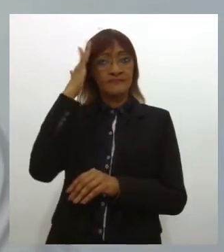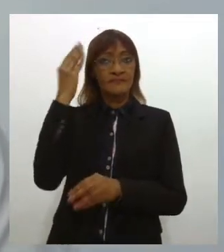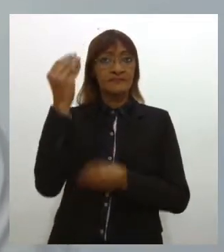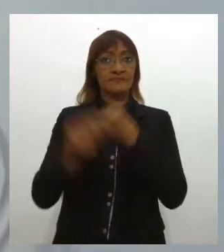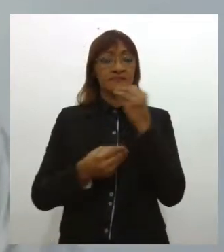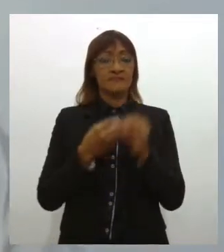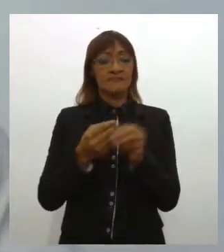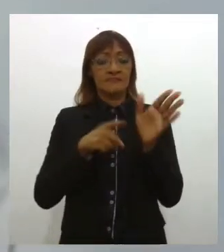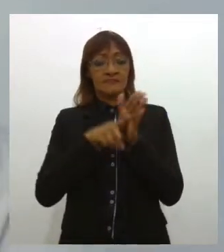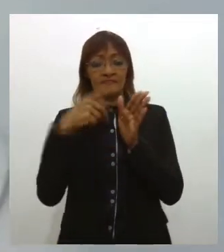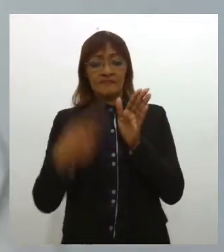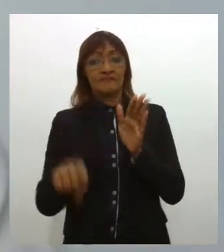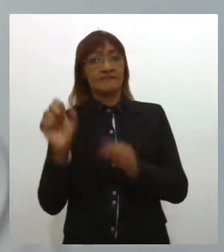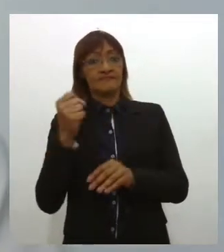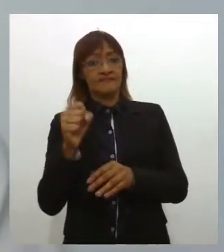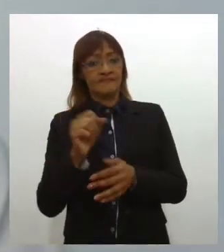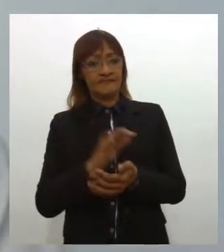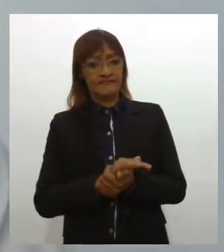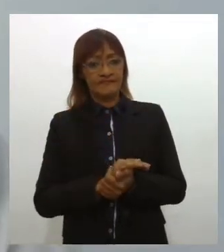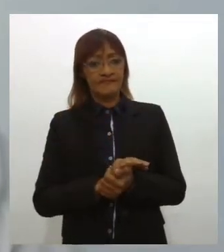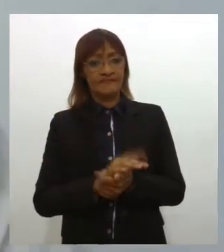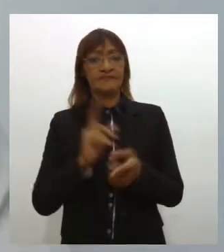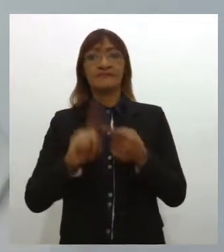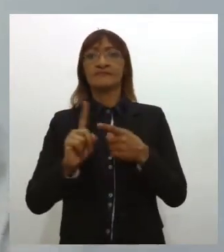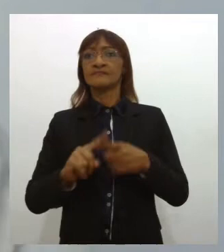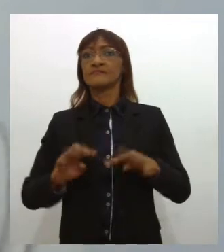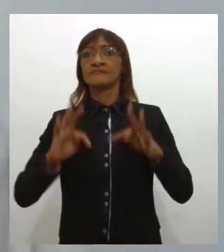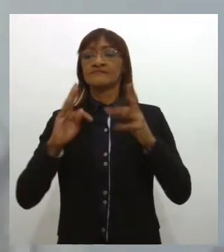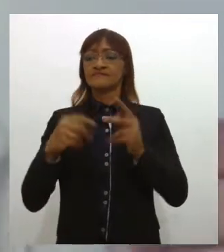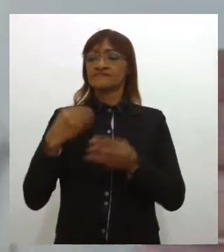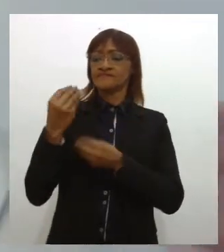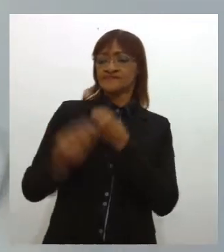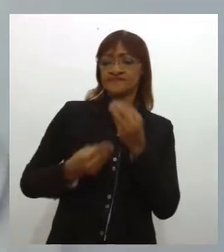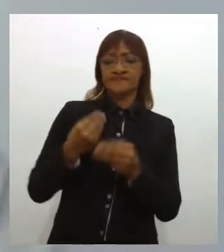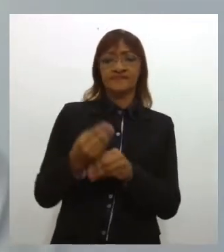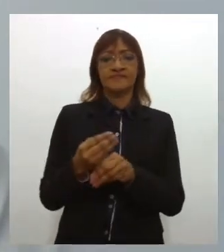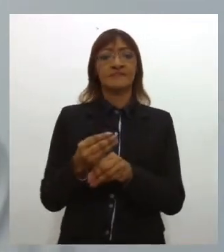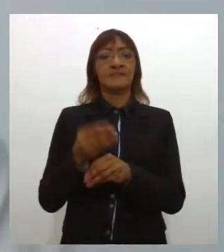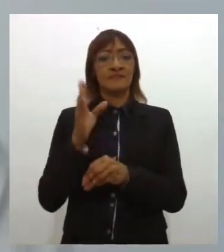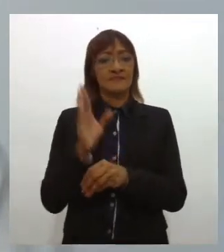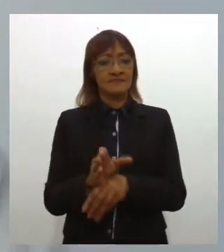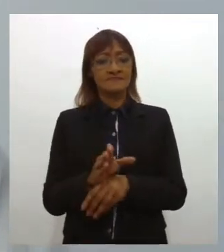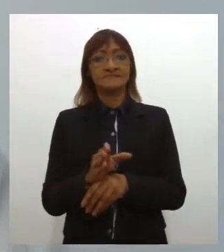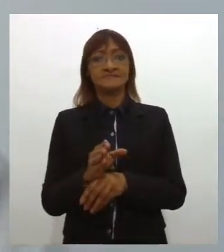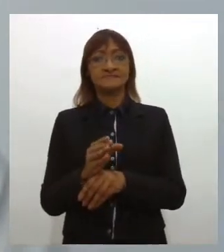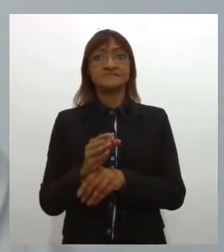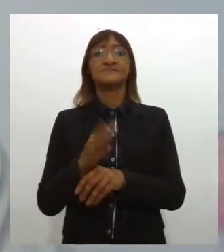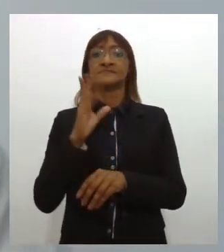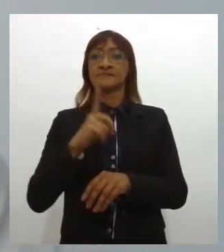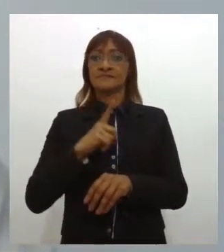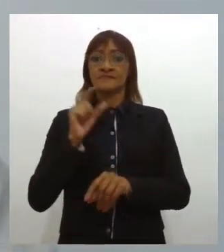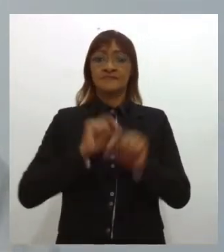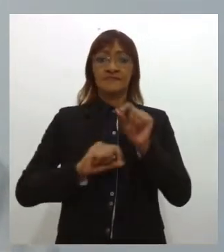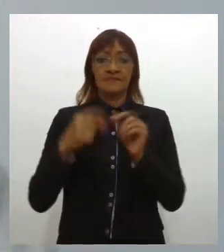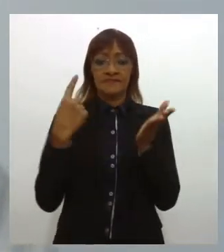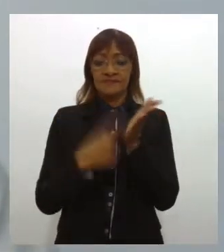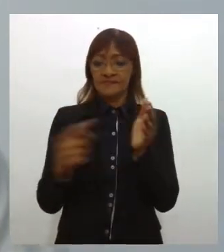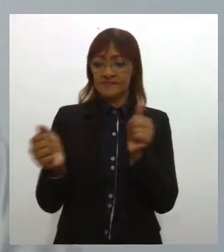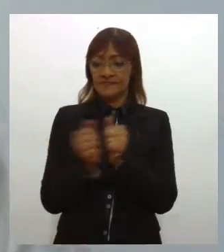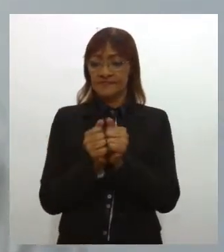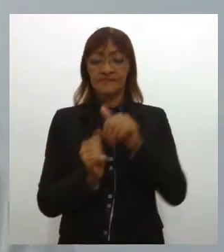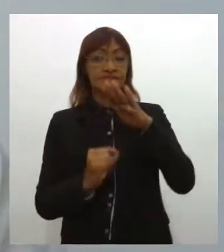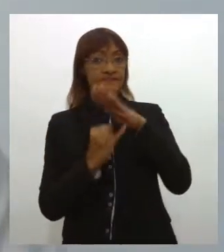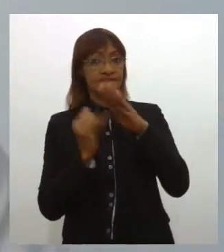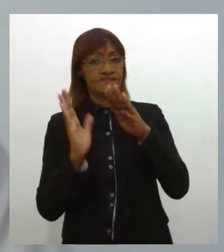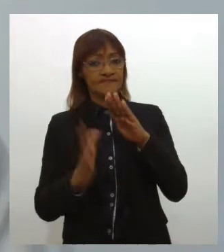Sergipe. E aí deu-se todo um processo de nós criarmos um TDR e aí desenvolver uma parceria com uma instituição que